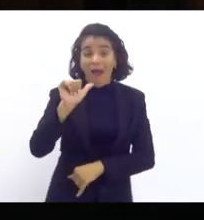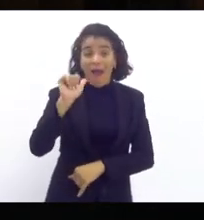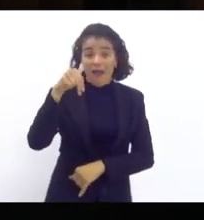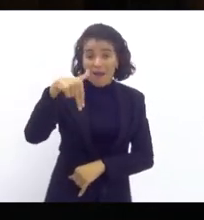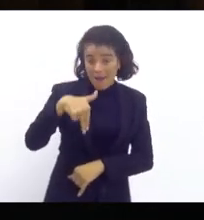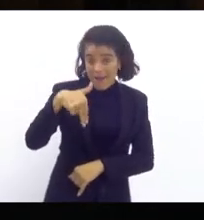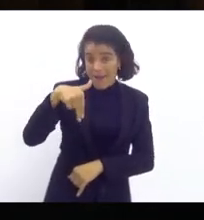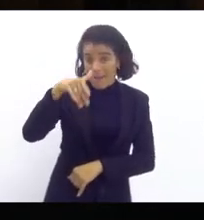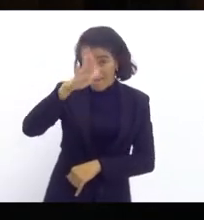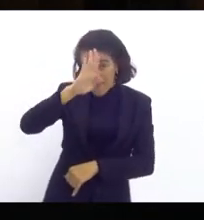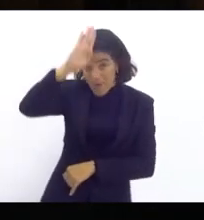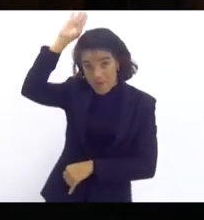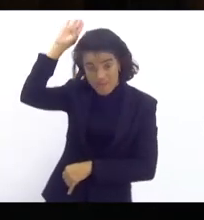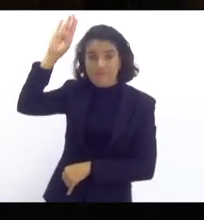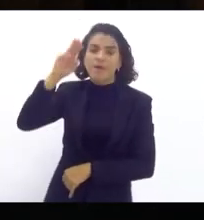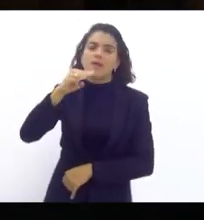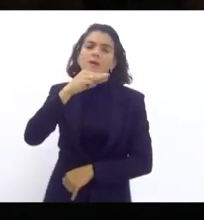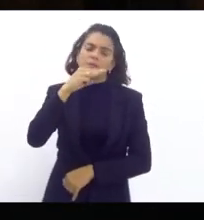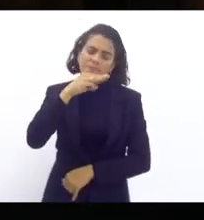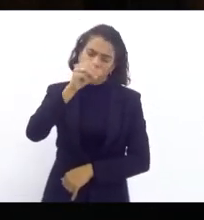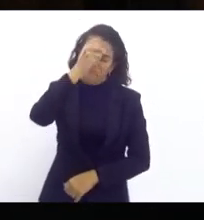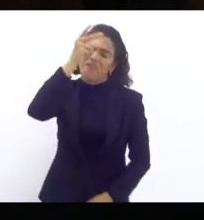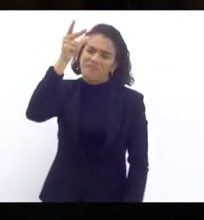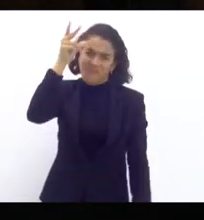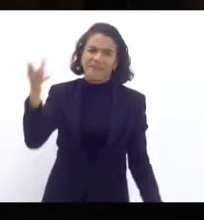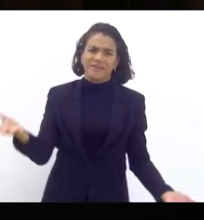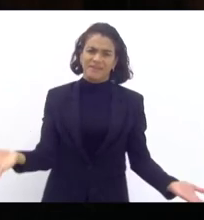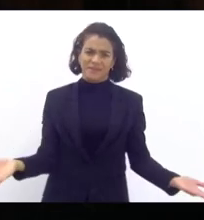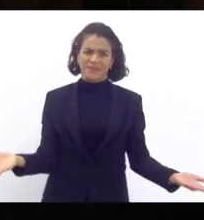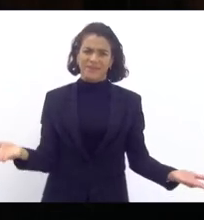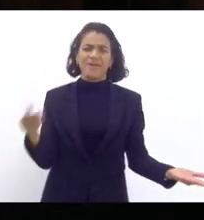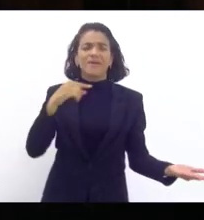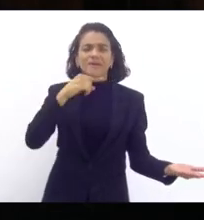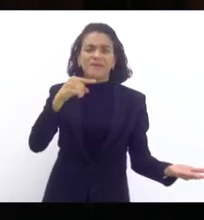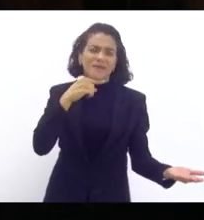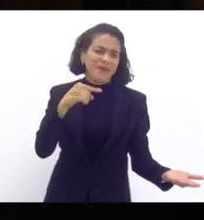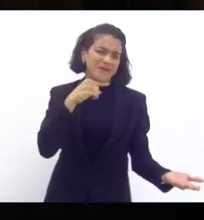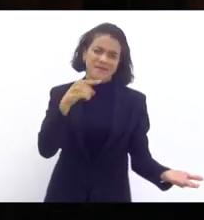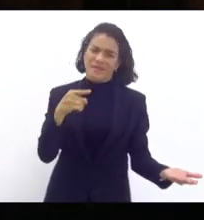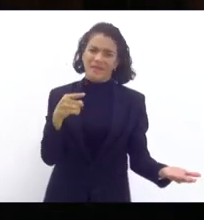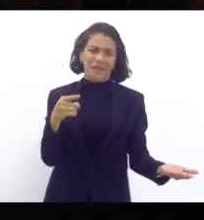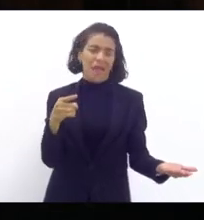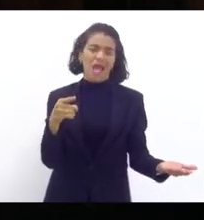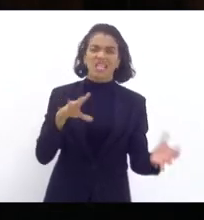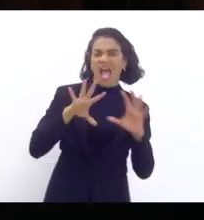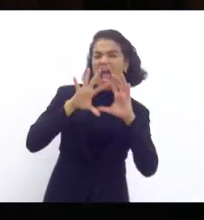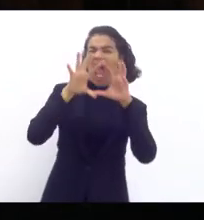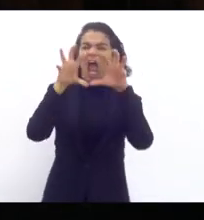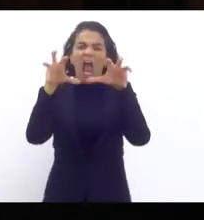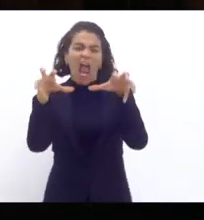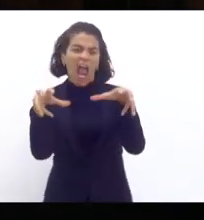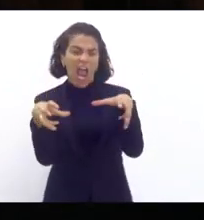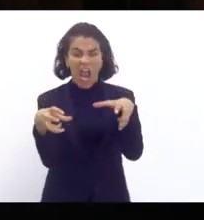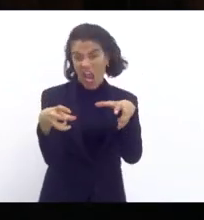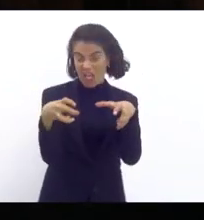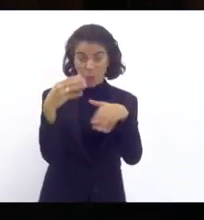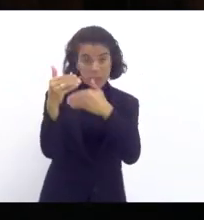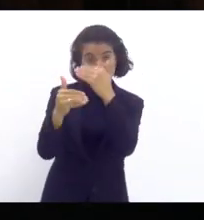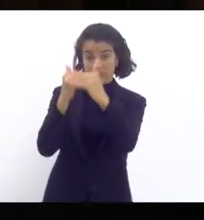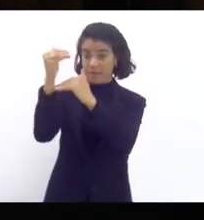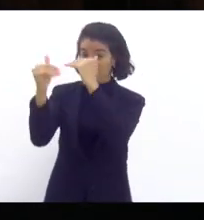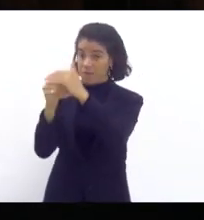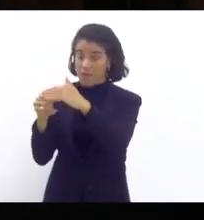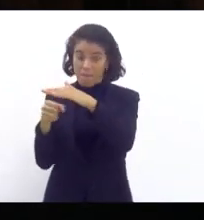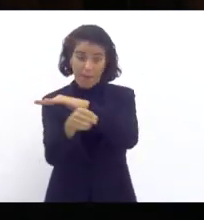de Mangaratiba. Prefeito, não adianta você ser tigrão com quem quer desenvolver e